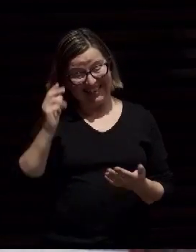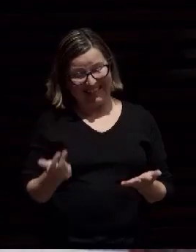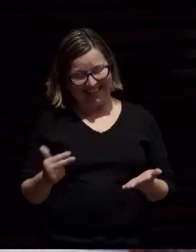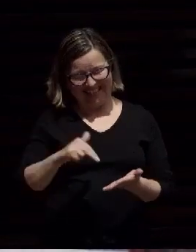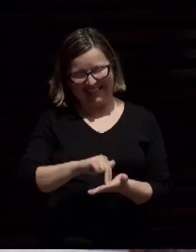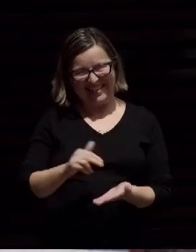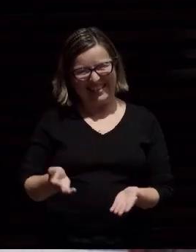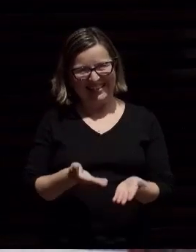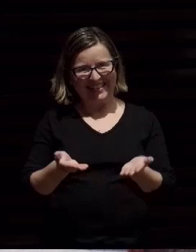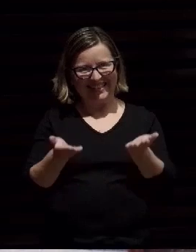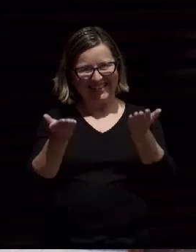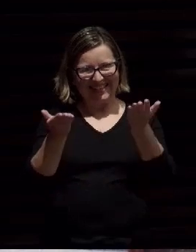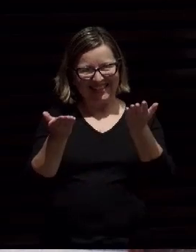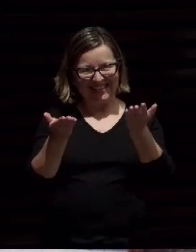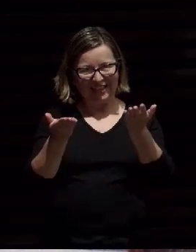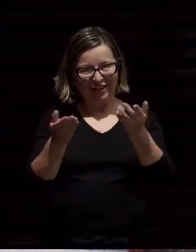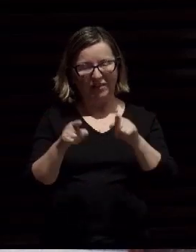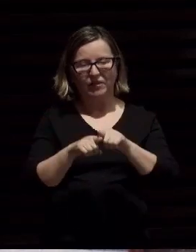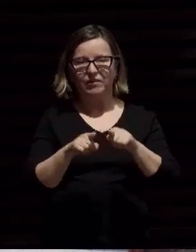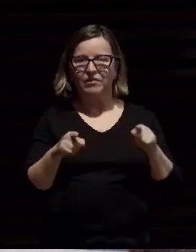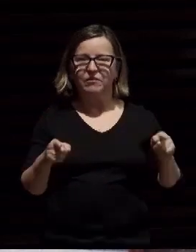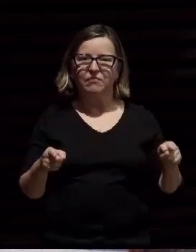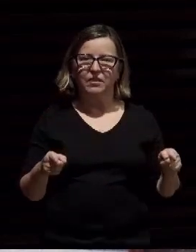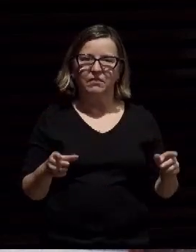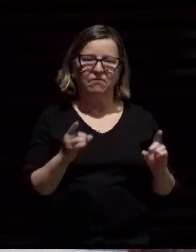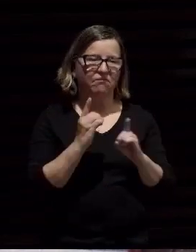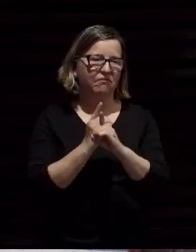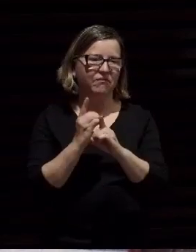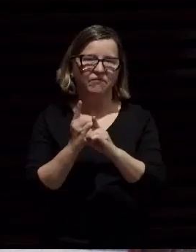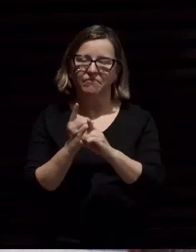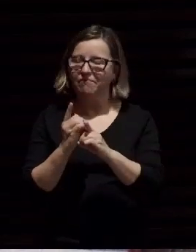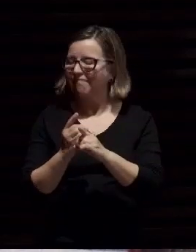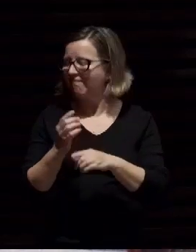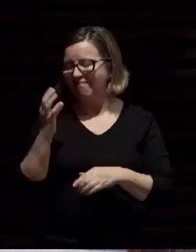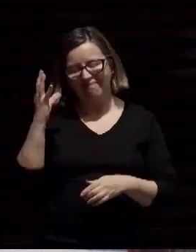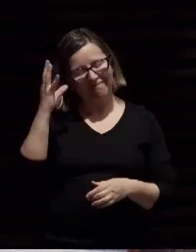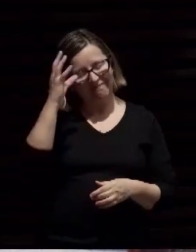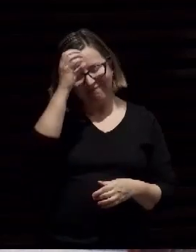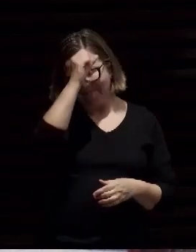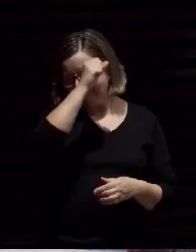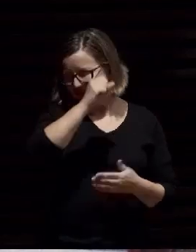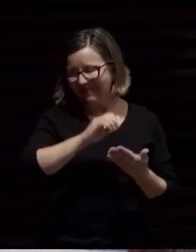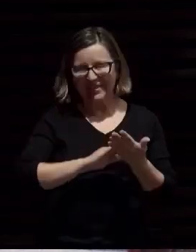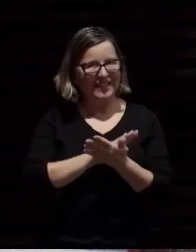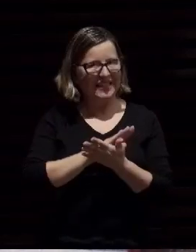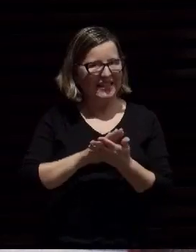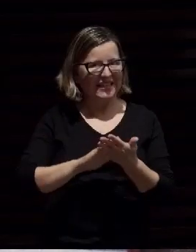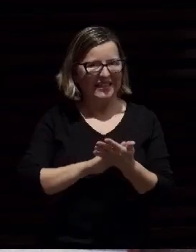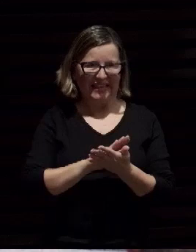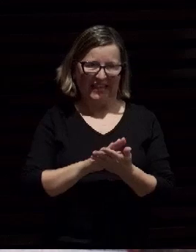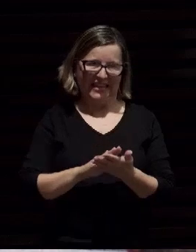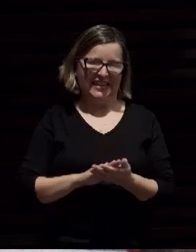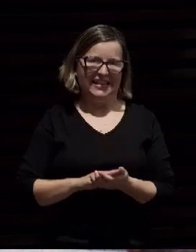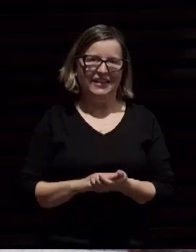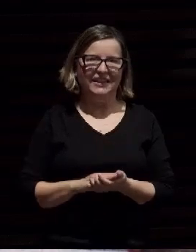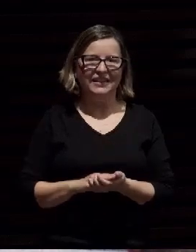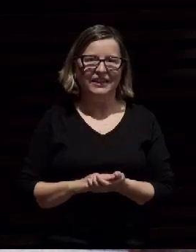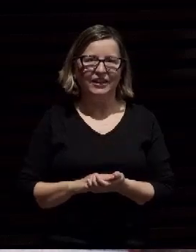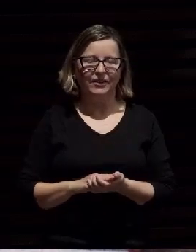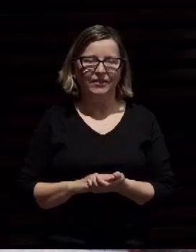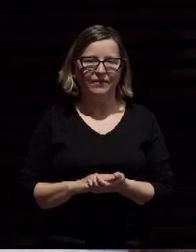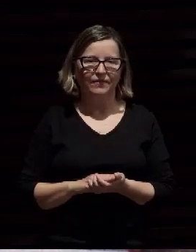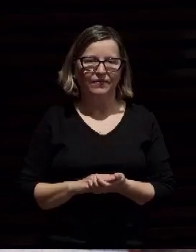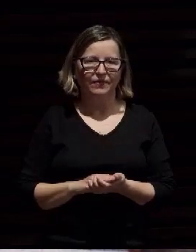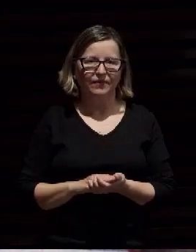ressuscitará. Eles, porém, não compreenderam acerca destas coisas. E o sentido